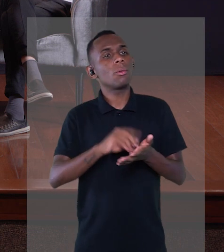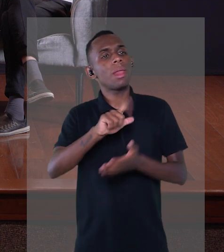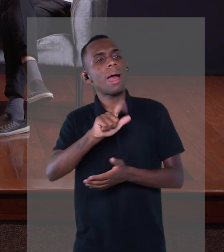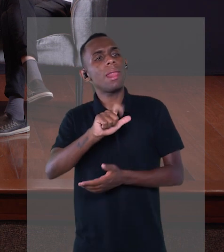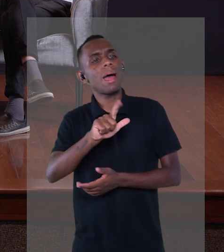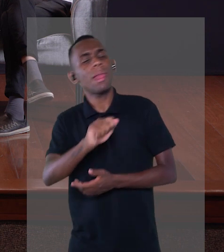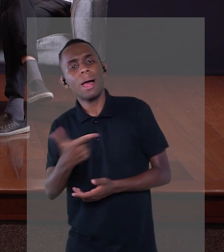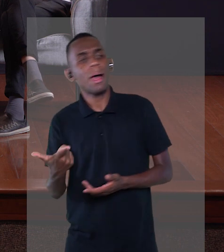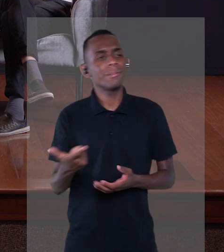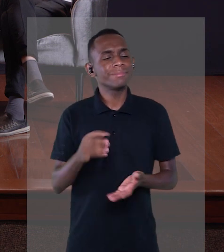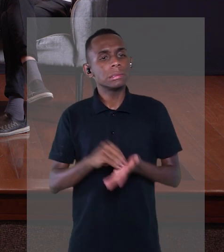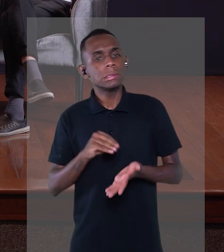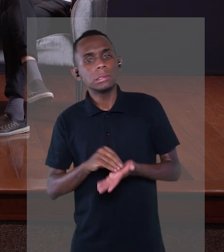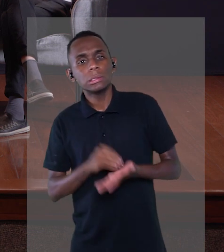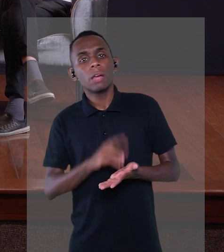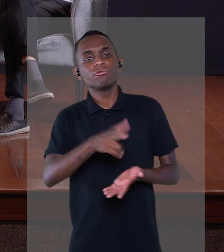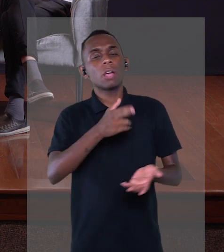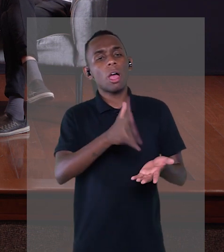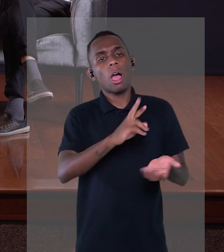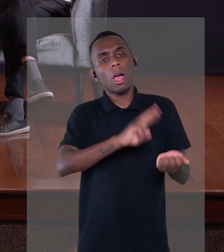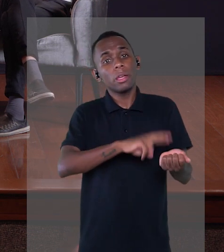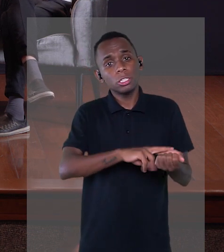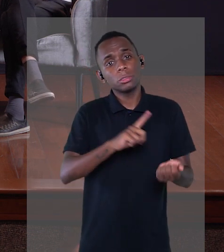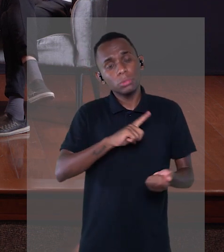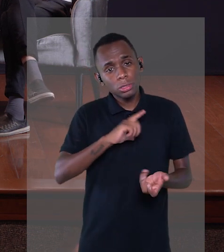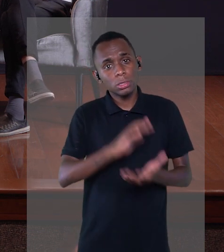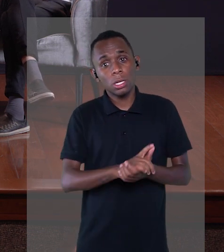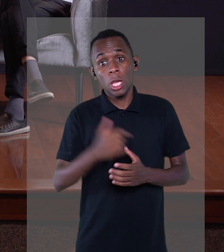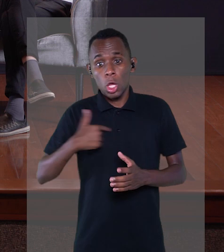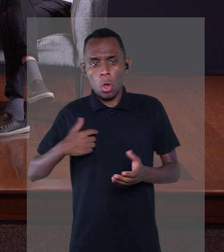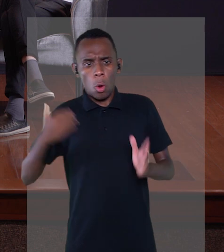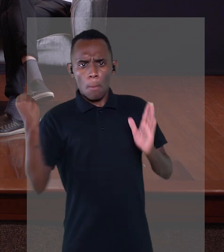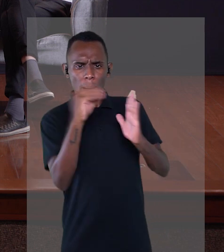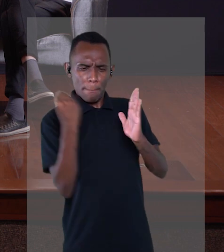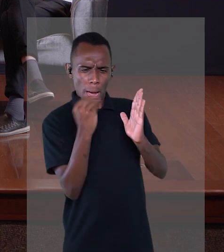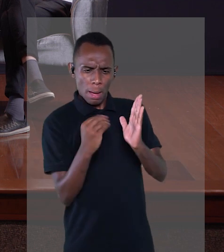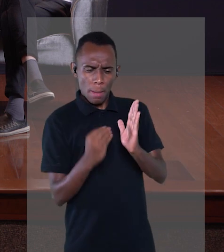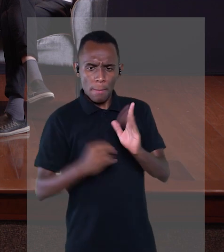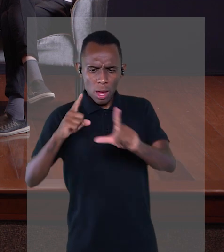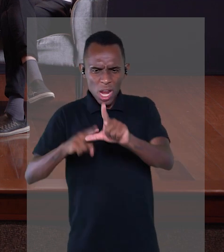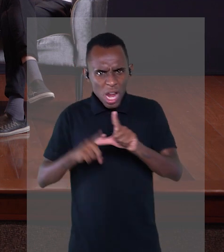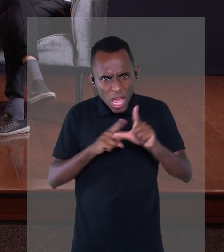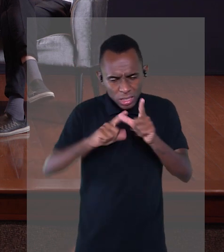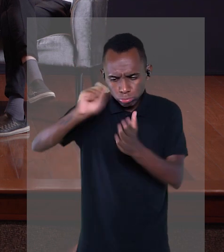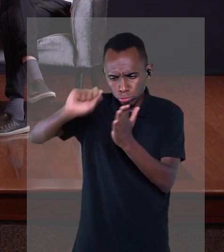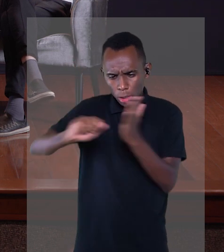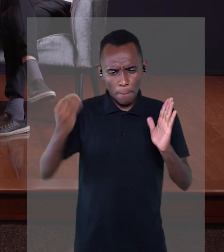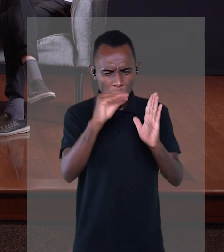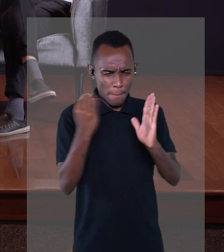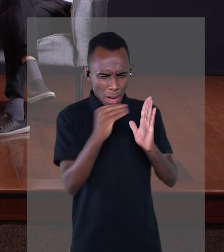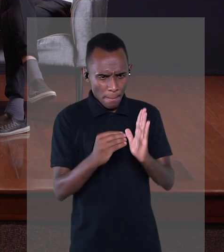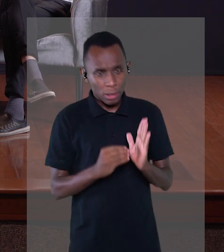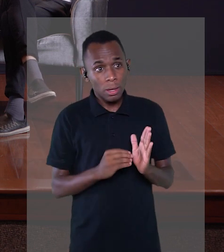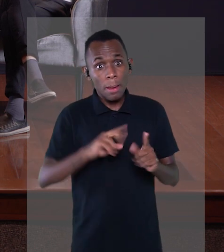Já tinha uma gravação instrumental. E eu saí botando letra em tudo que eu achava que era melodia, né? E tem uma hora que não era